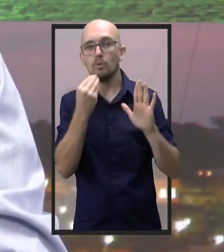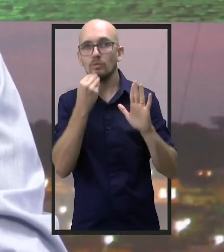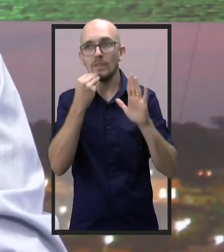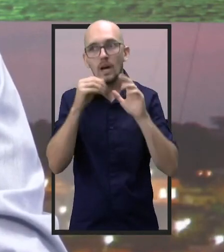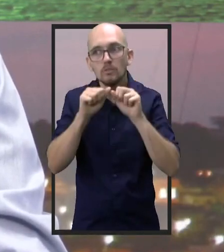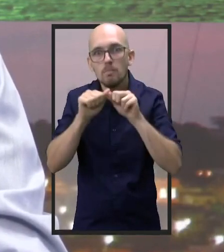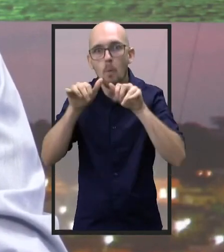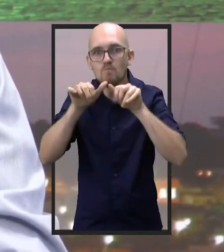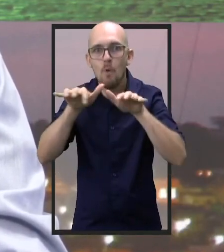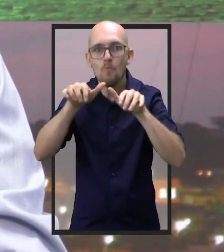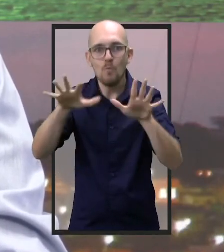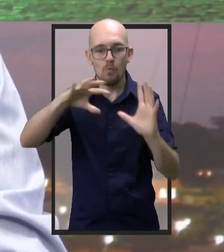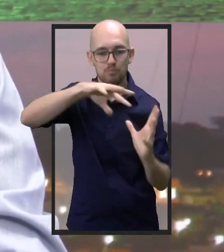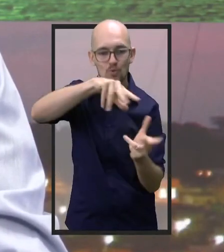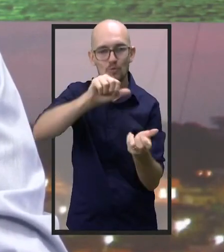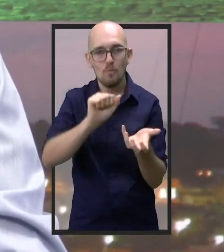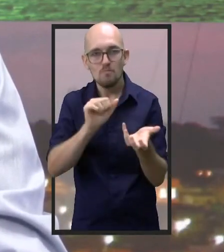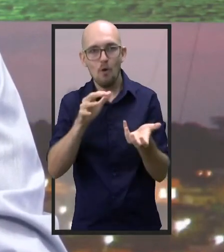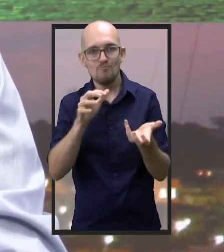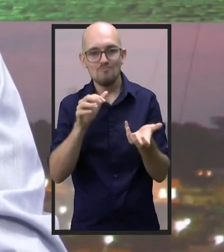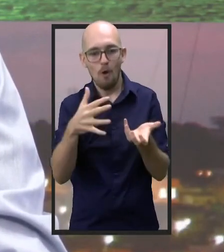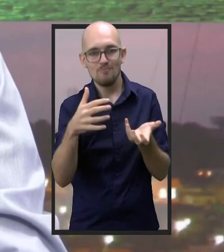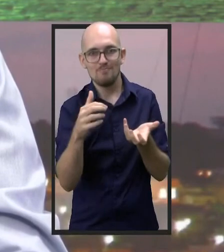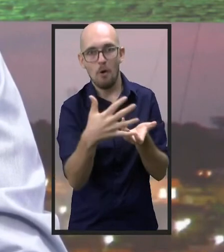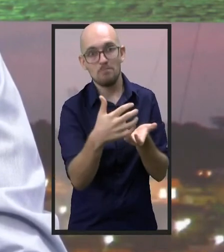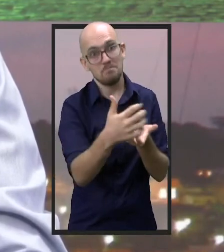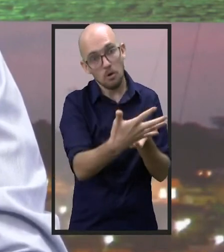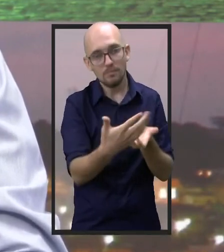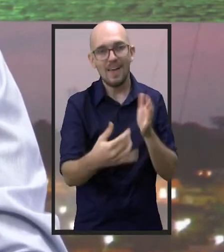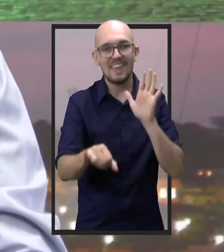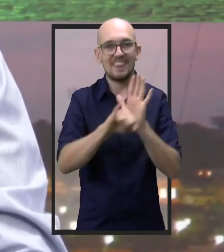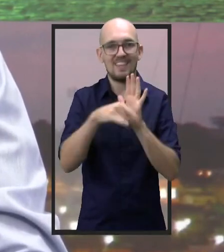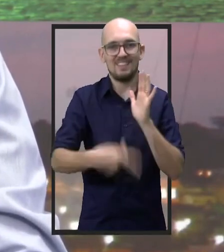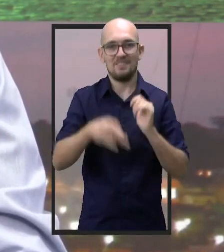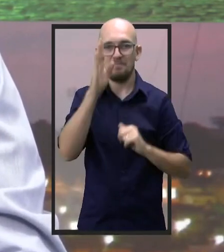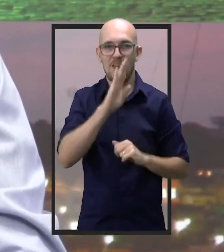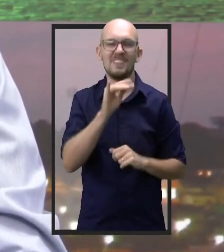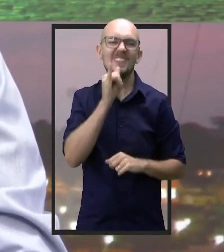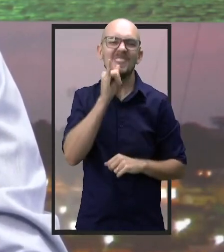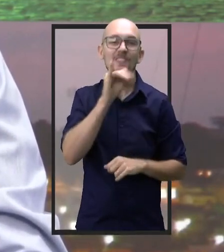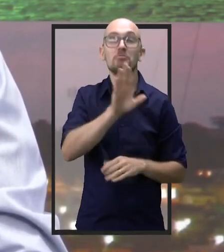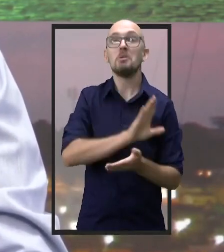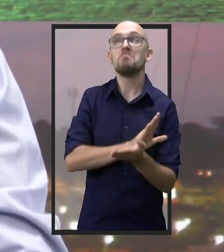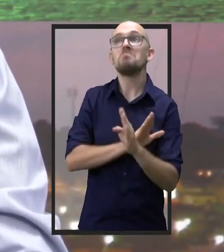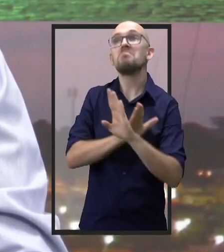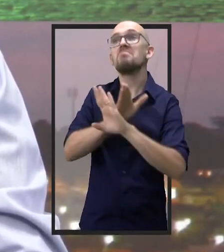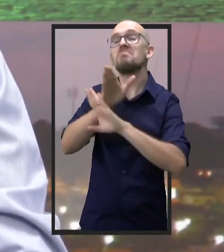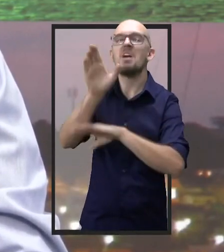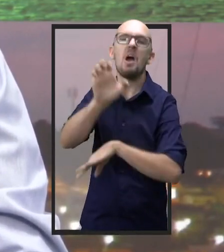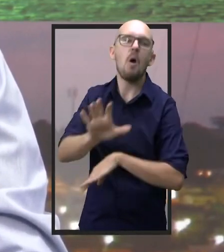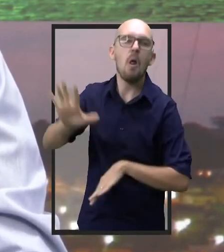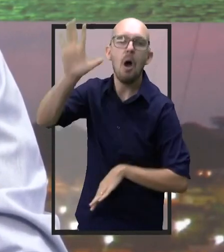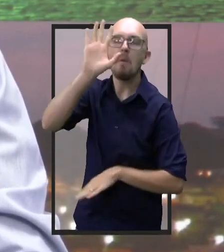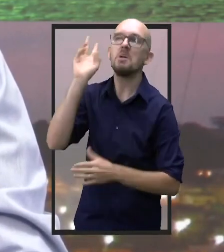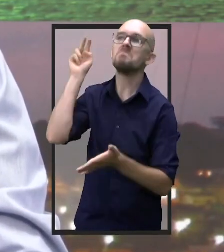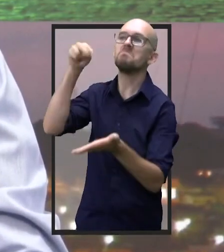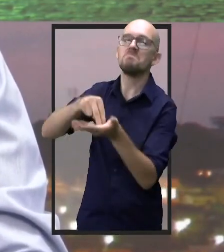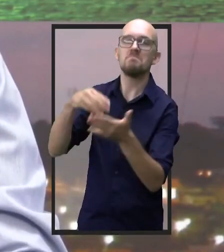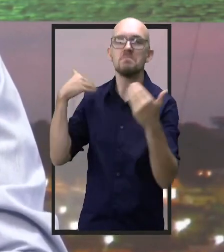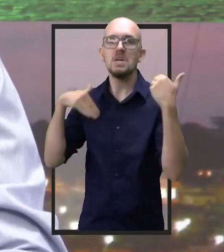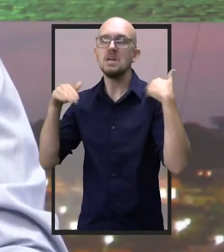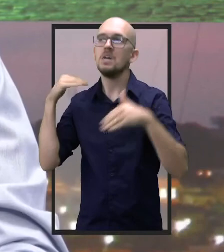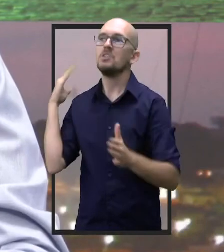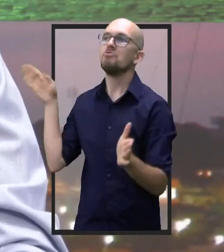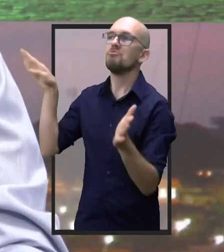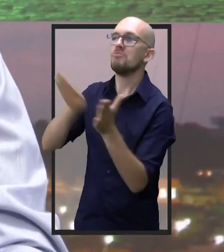mercados, não é você levar essa identidade brasileira, né? Quando você tomar um refrigerante, qualquer que seja ele na Europa, a